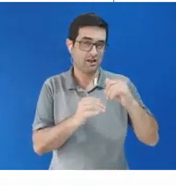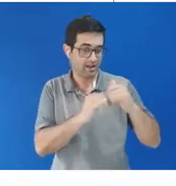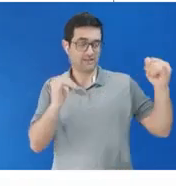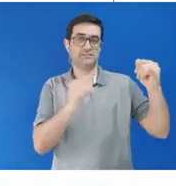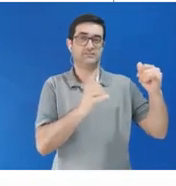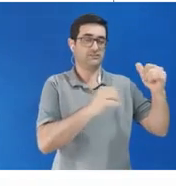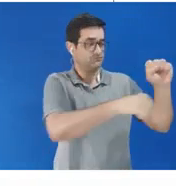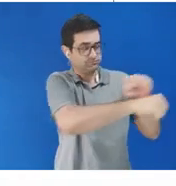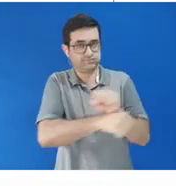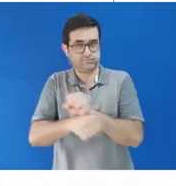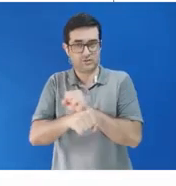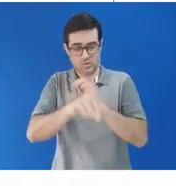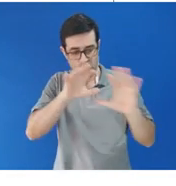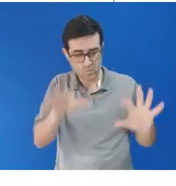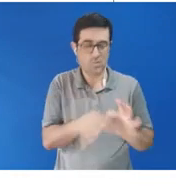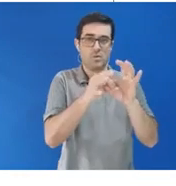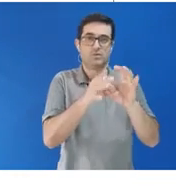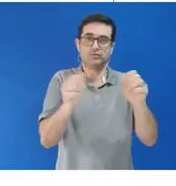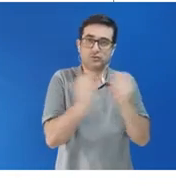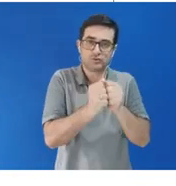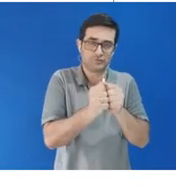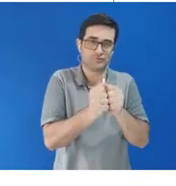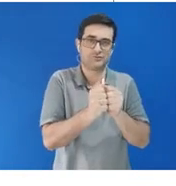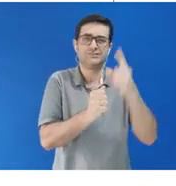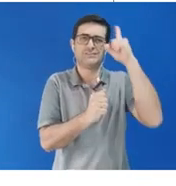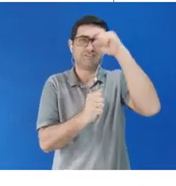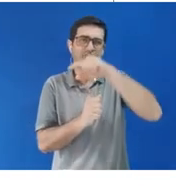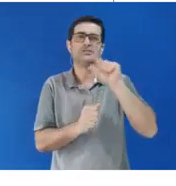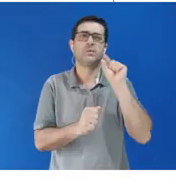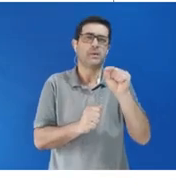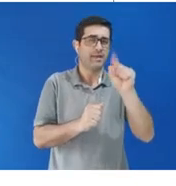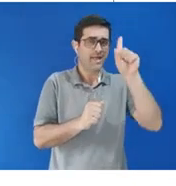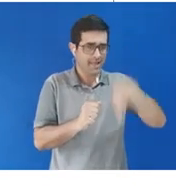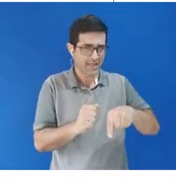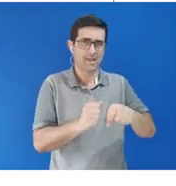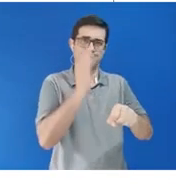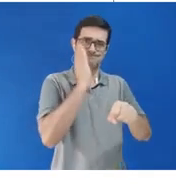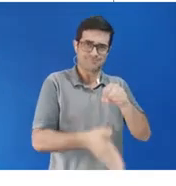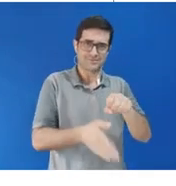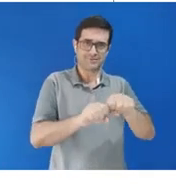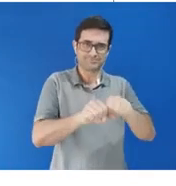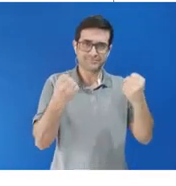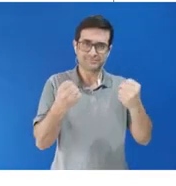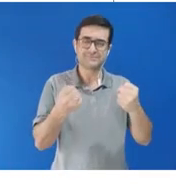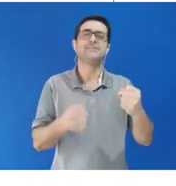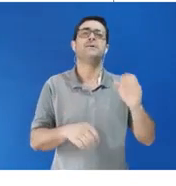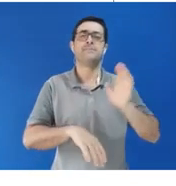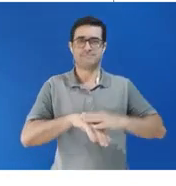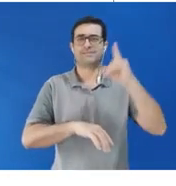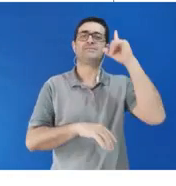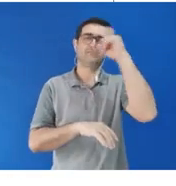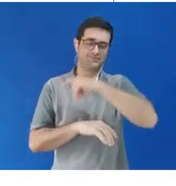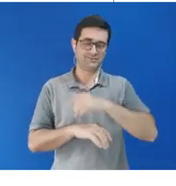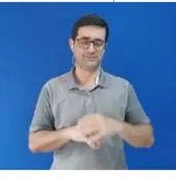que mantém as espécies unidas. Mais difícil é de eu romper esse retículo cristalino. Bom,